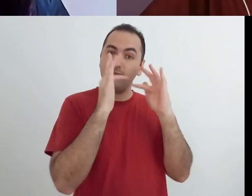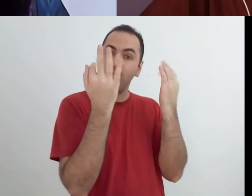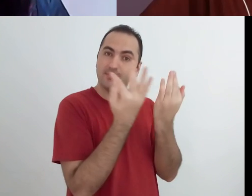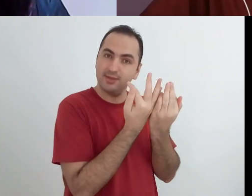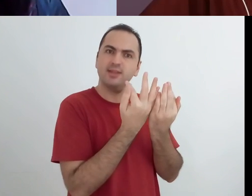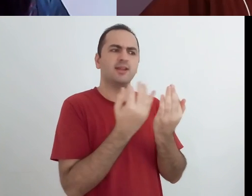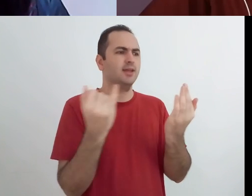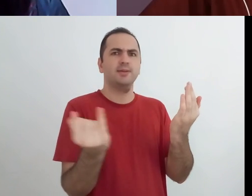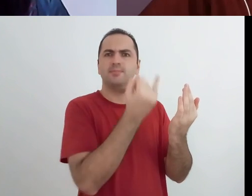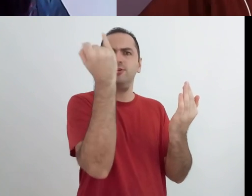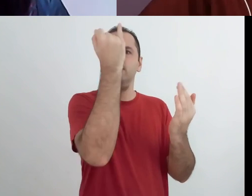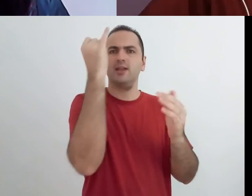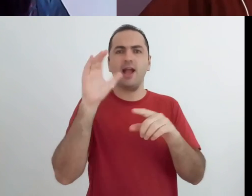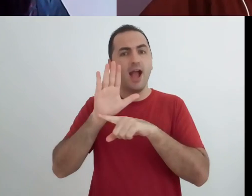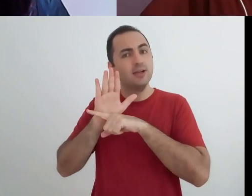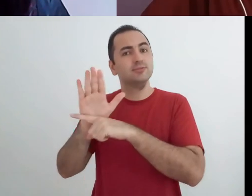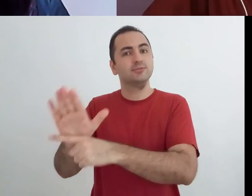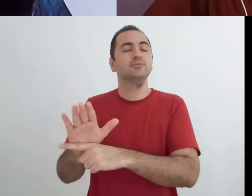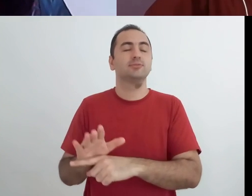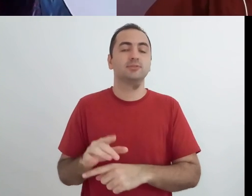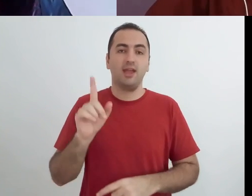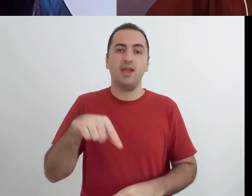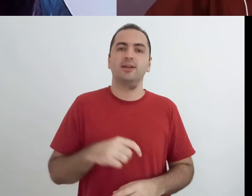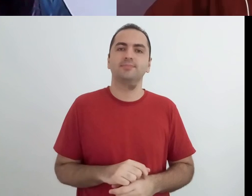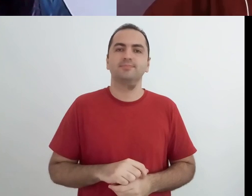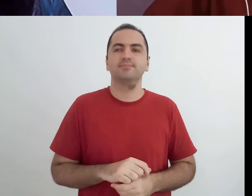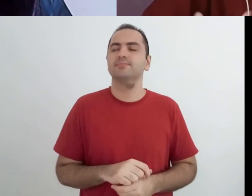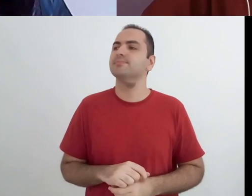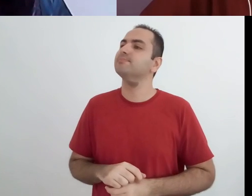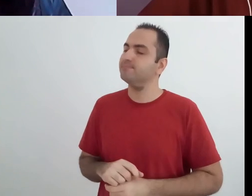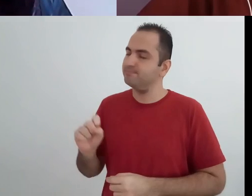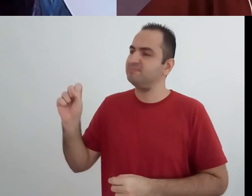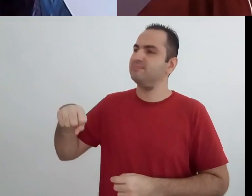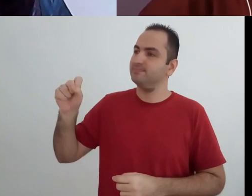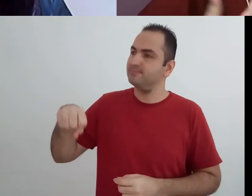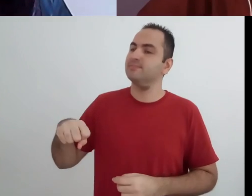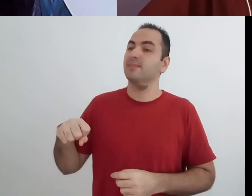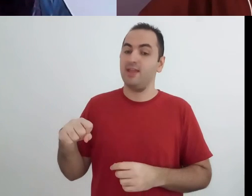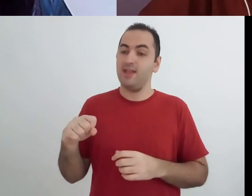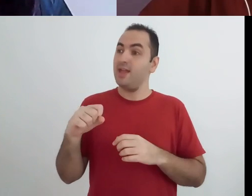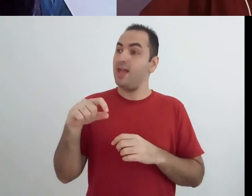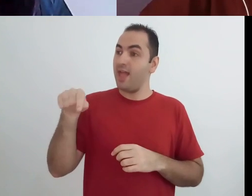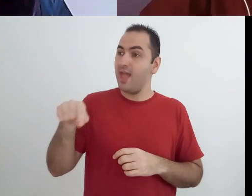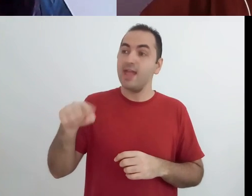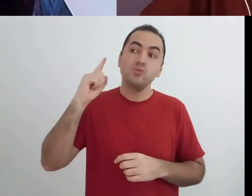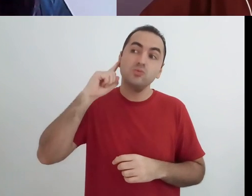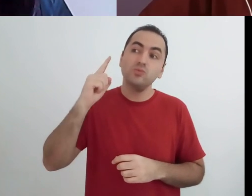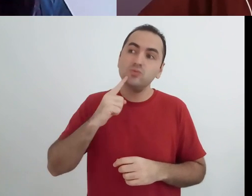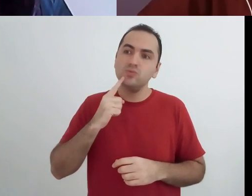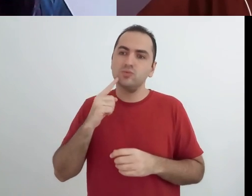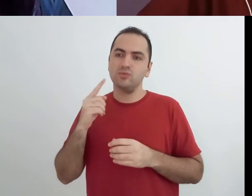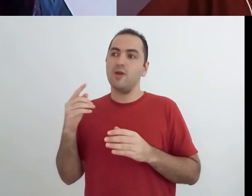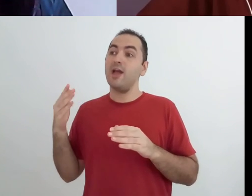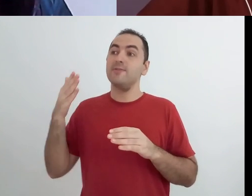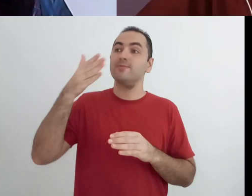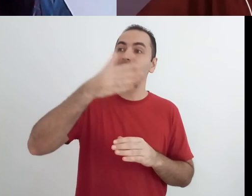nisso. Até mesmo a criança, né, que ela é surda e vai para a escola para começar a aprender Libras, né? Imagina